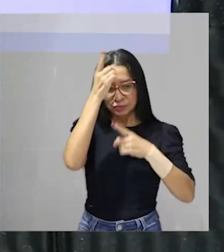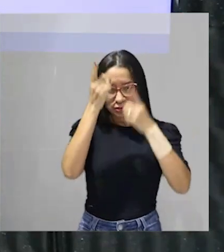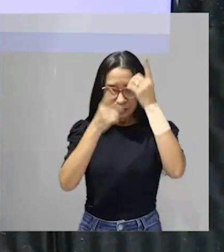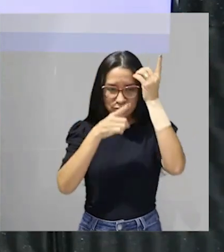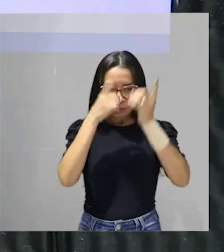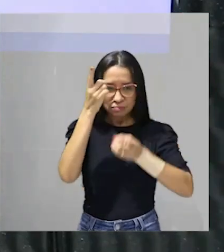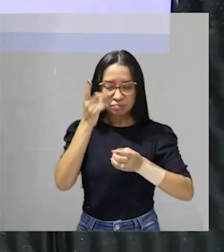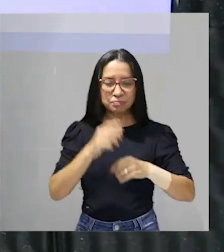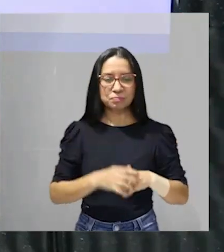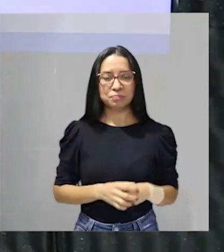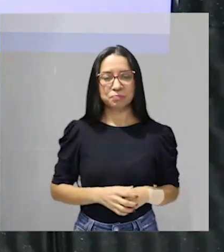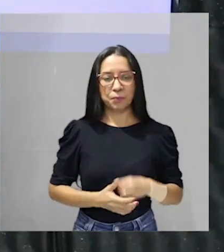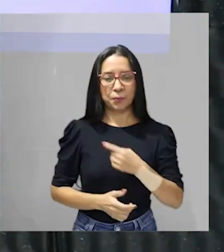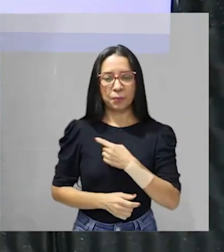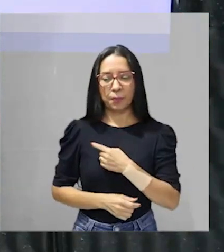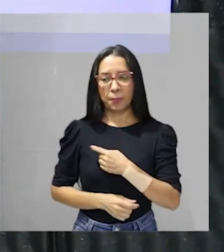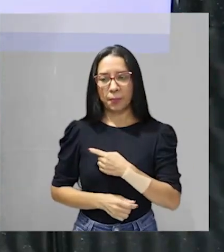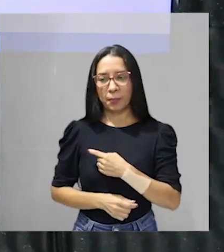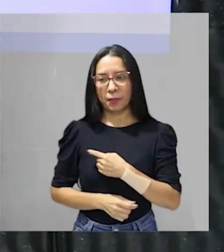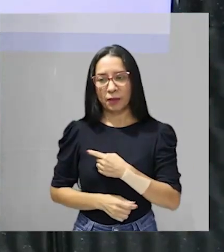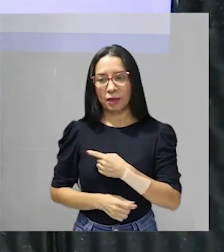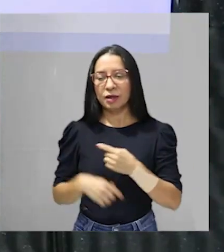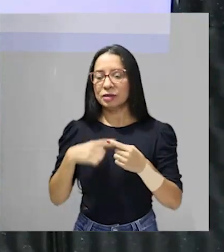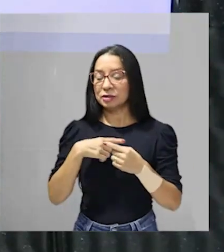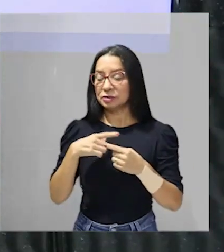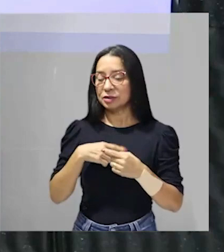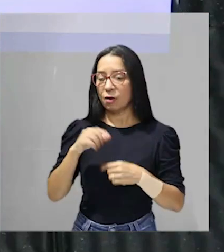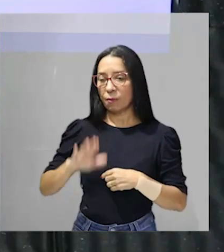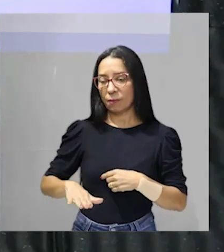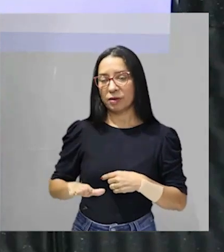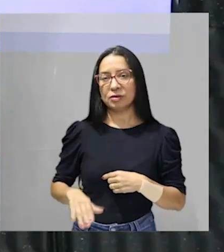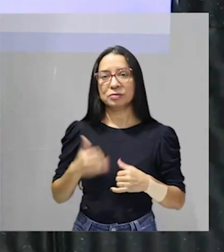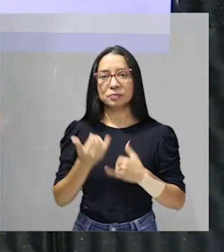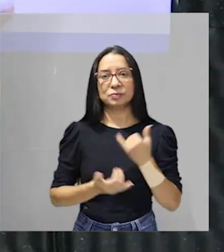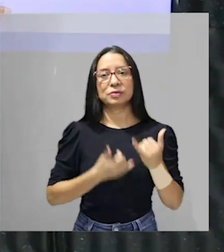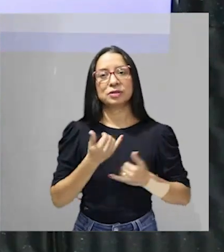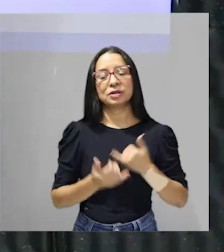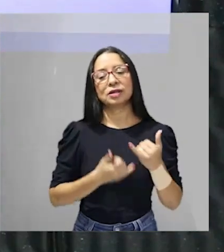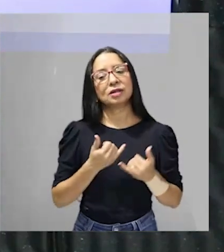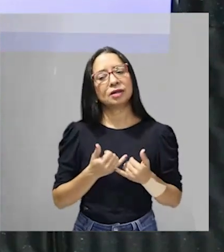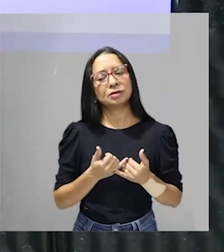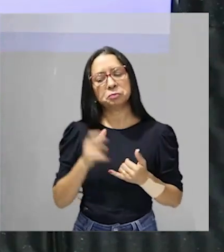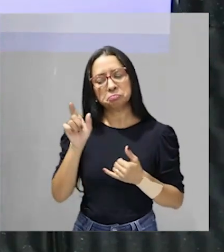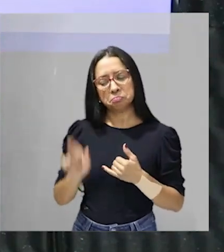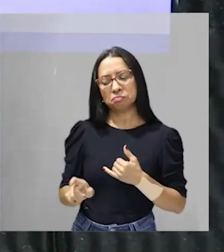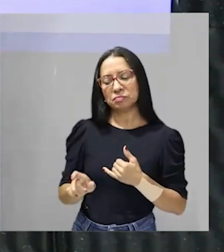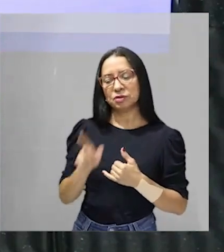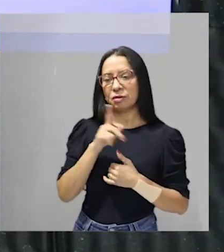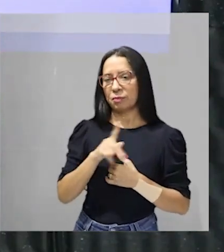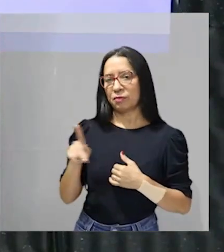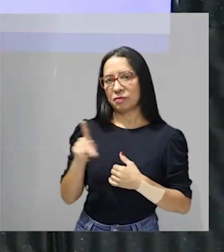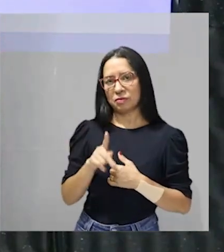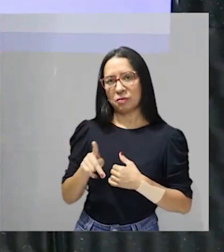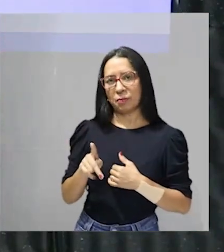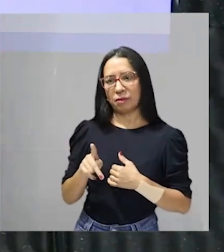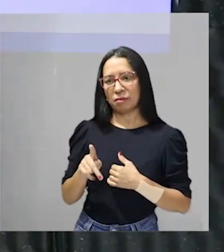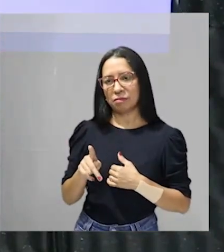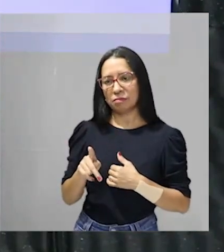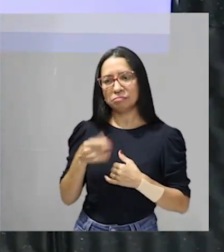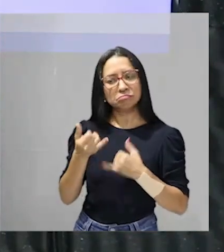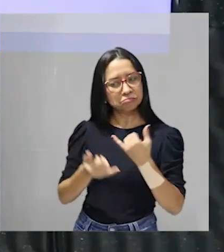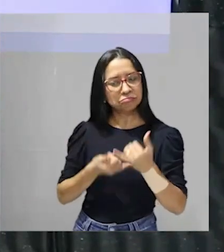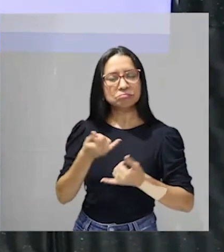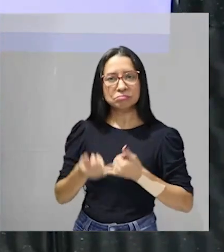até aqui ó uma imagem de uma criança brincando de ser professora ela de fato tá